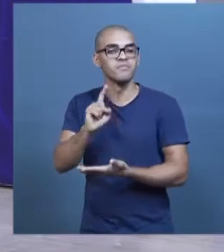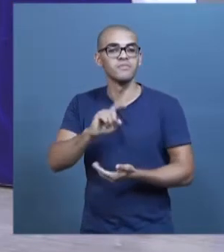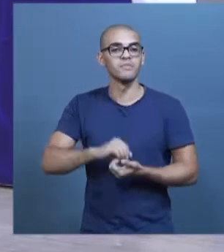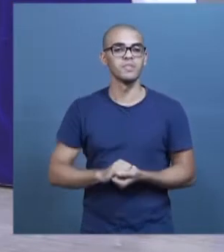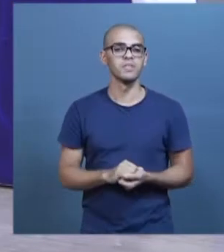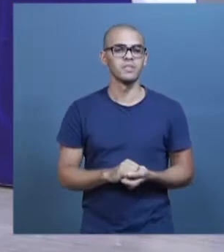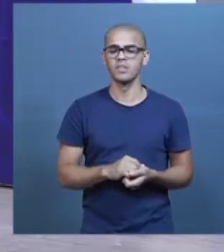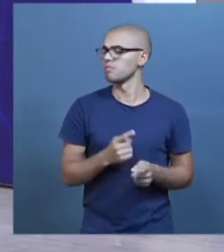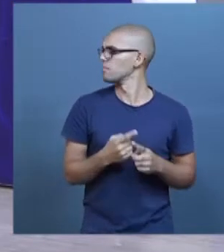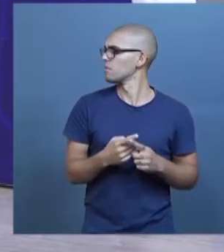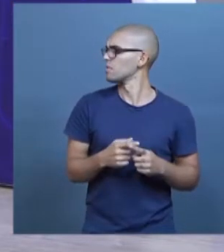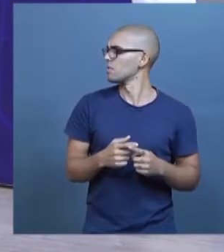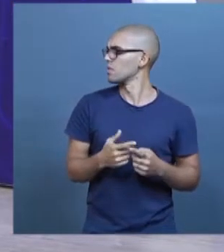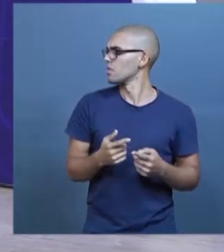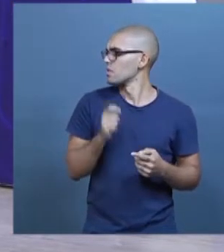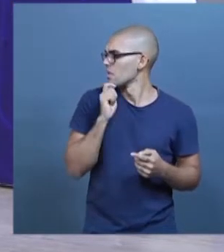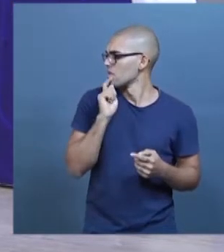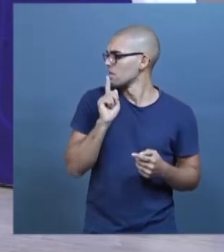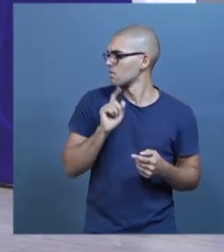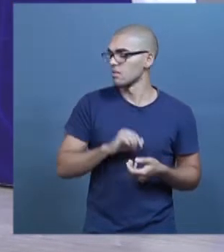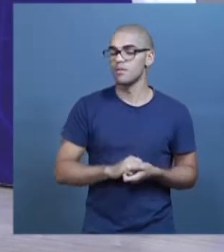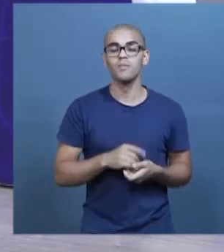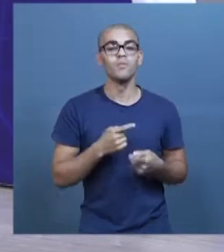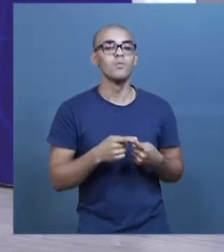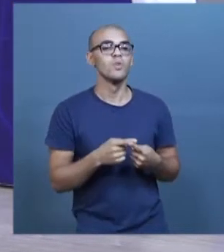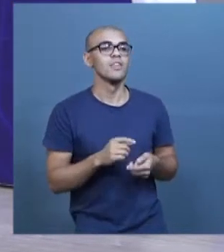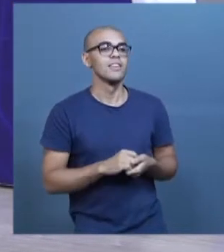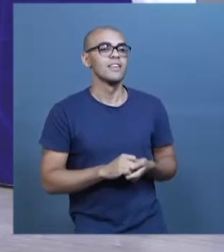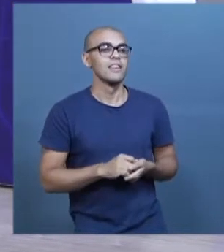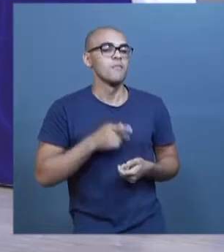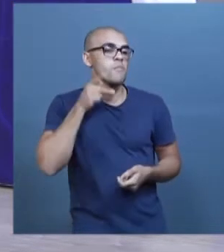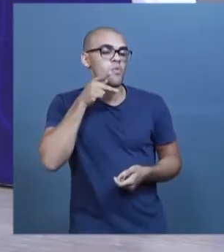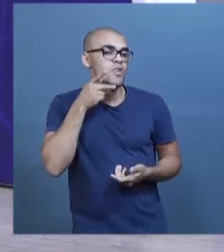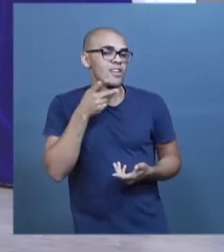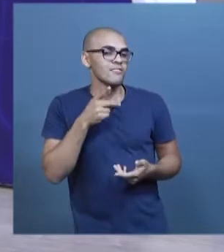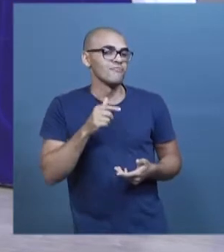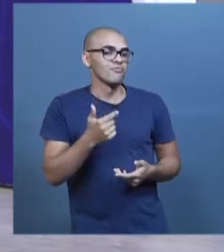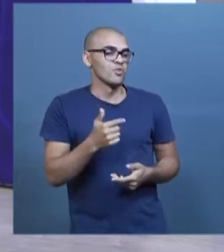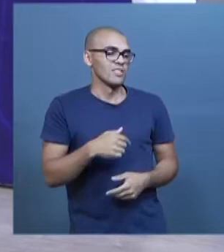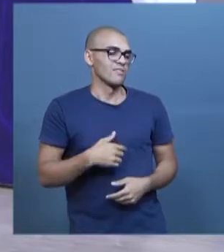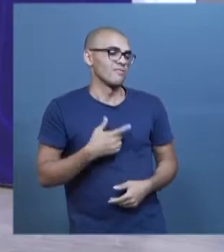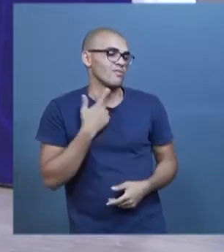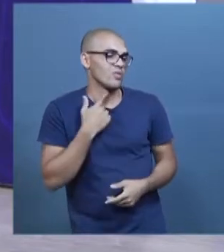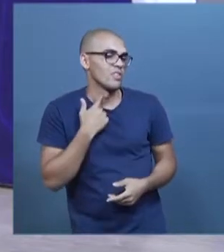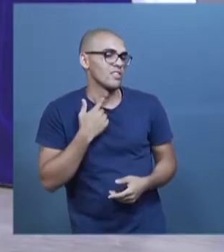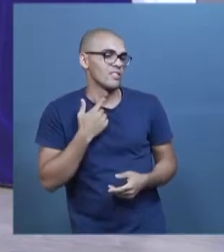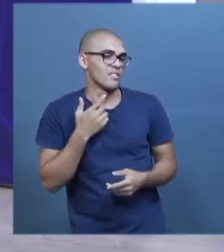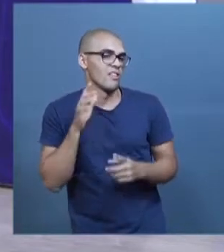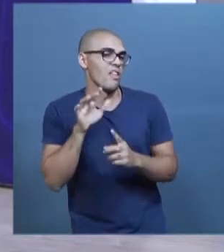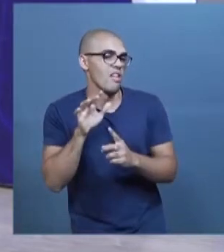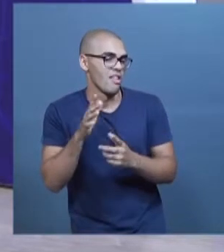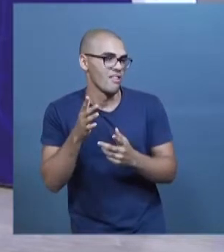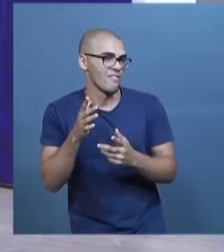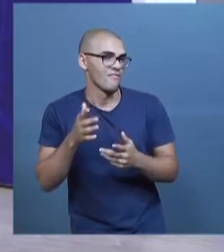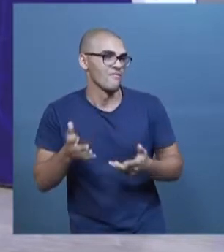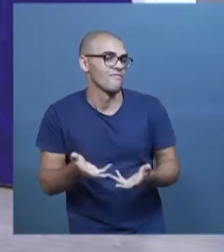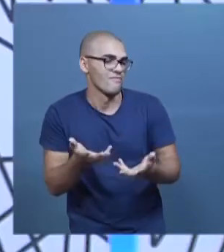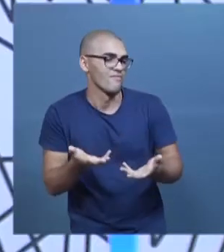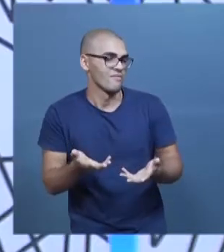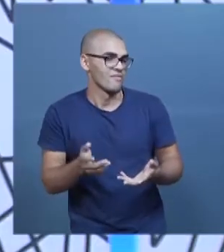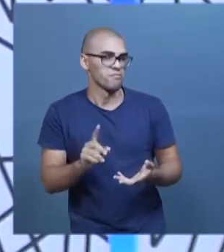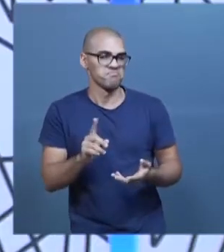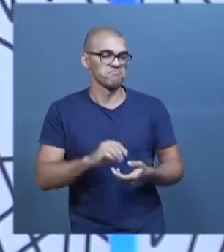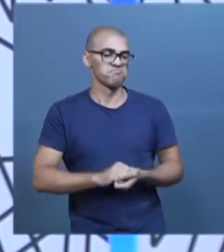por quê? Falta de vontade política, acredito eu, né? Eu acho que o principal aspecto disso aí é a falta de vontade política,